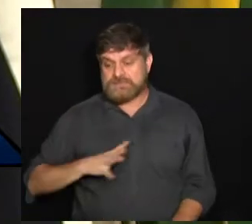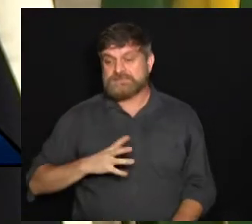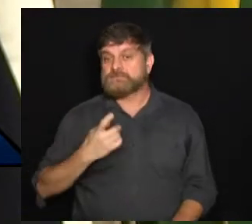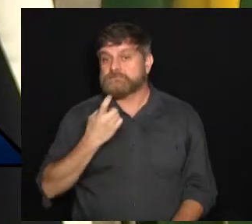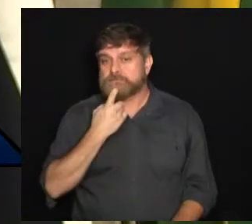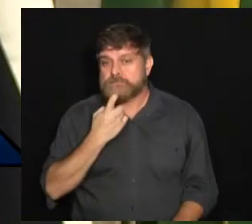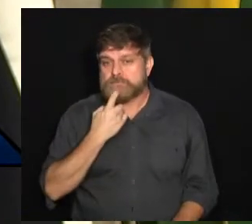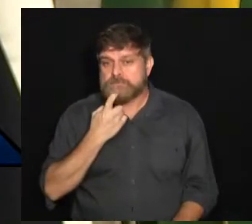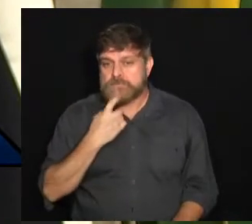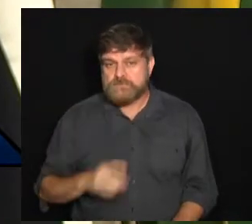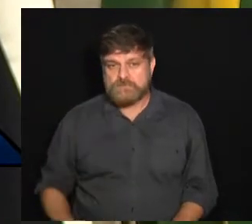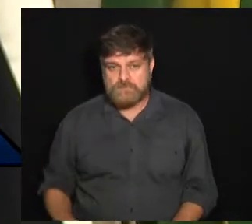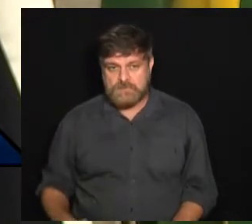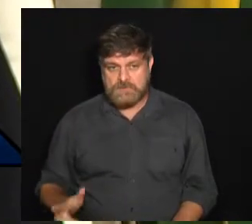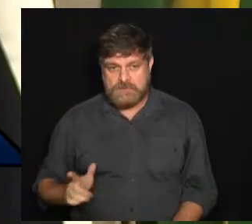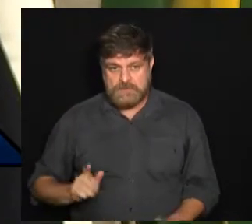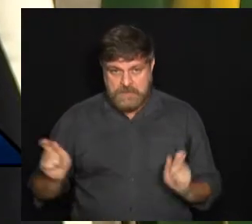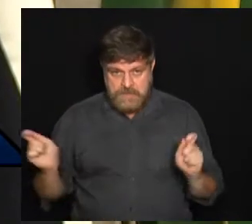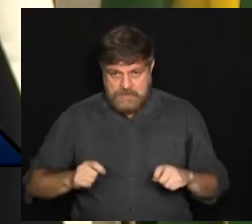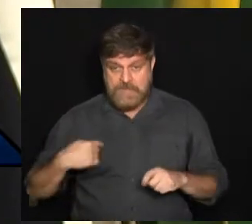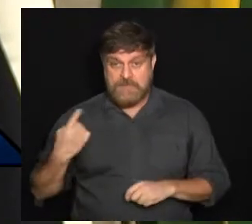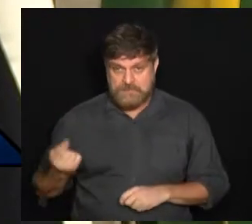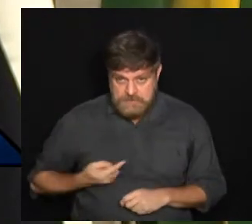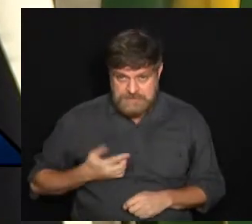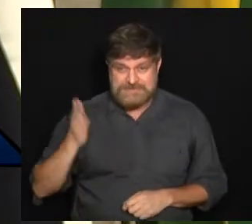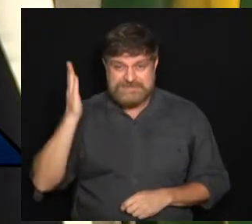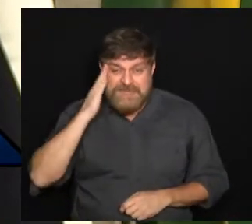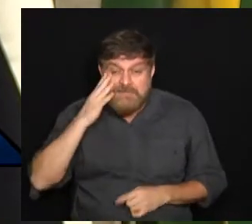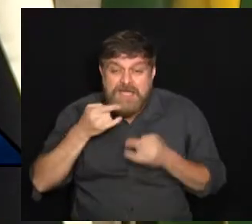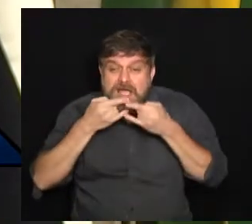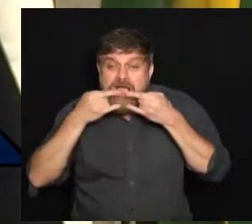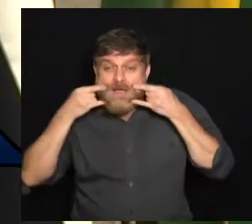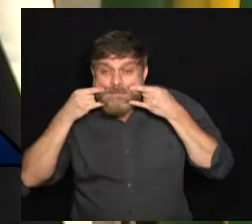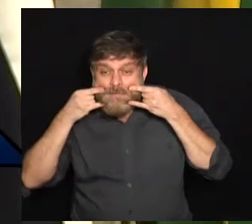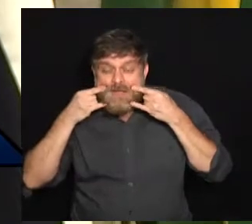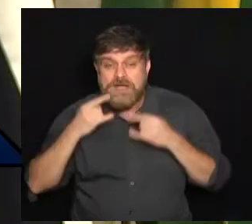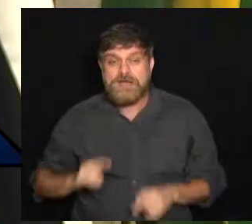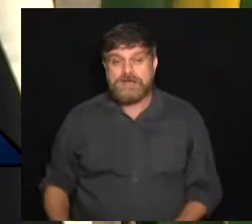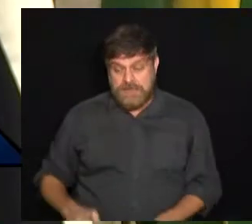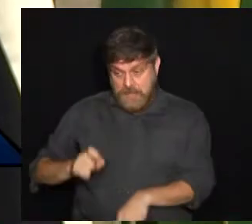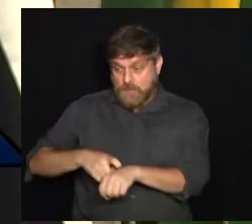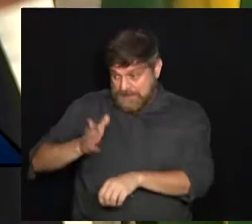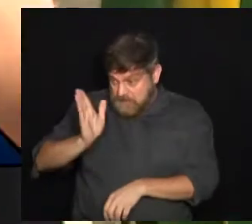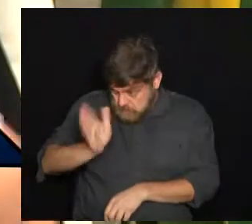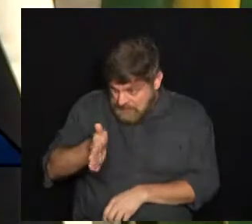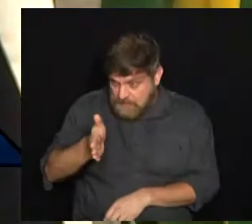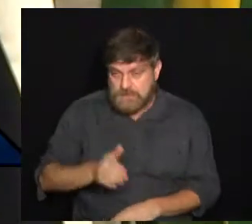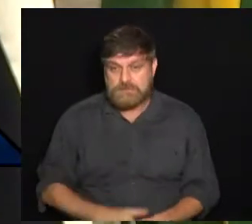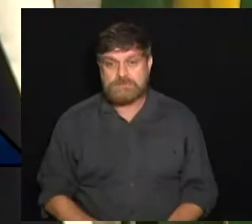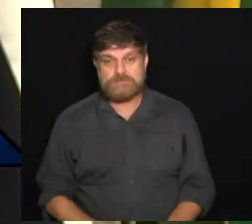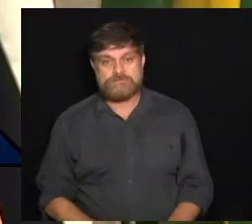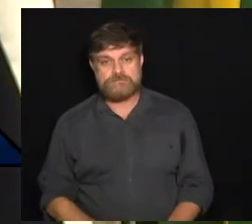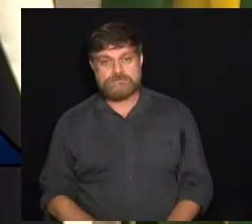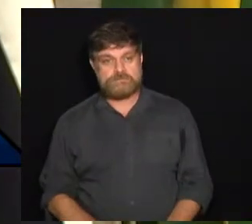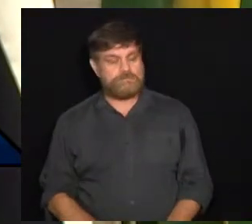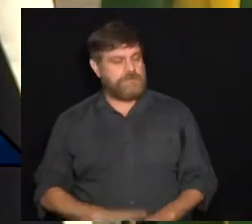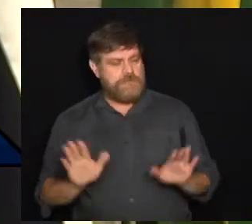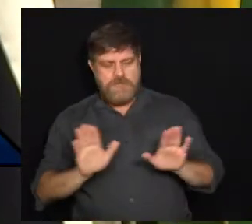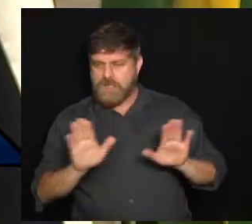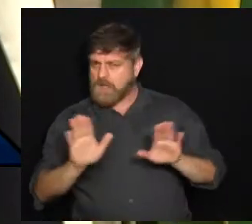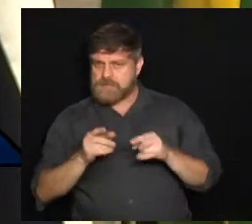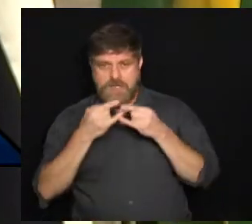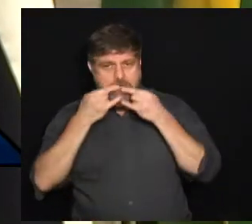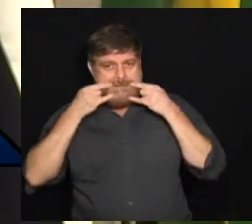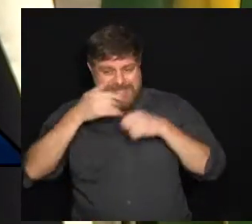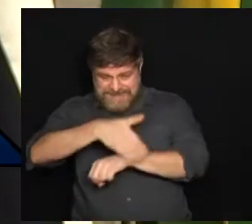cidade continuemos com essa indicação ou que é hora de usar a máscara? Não é hora de usar a máscara na